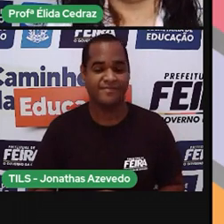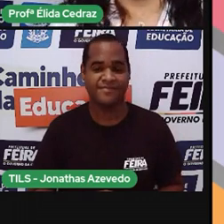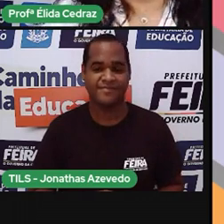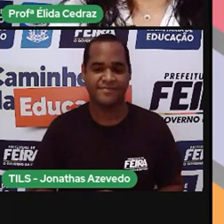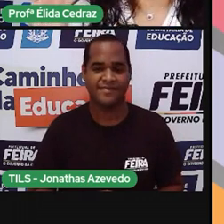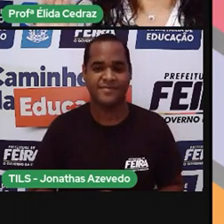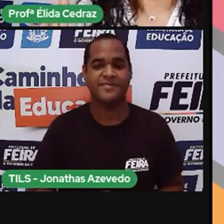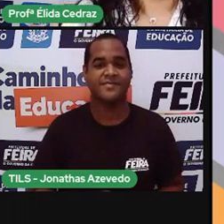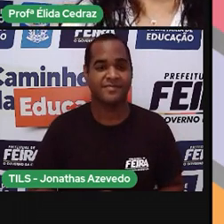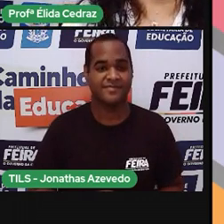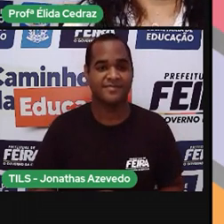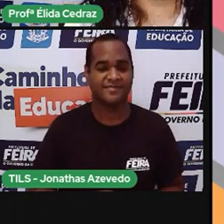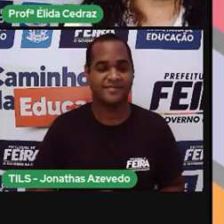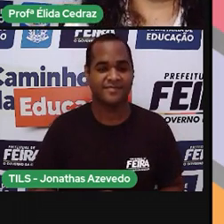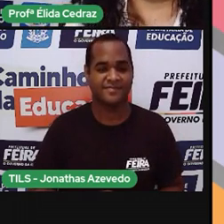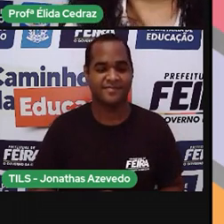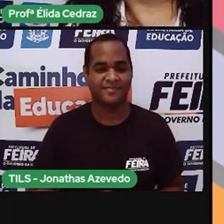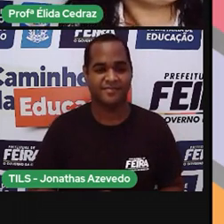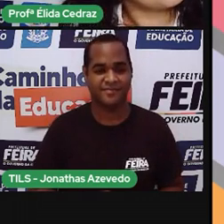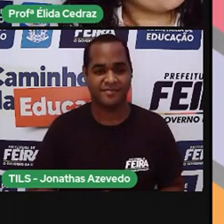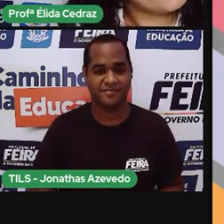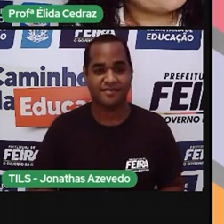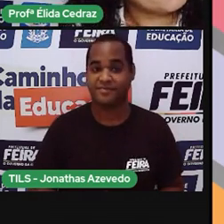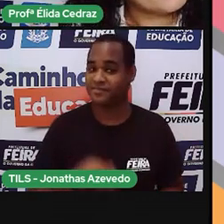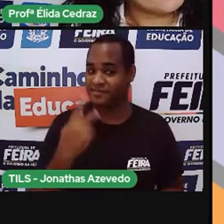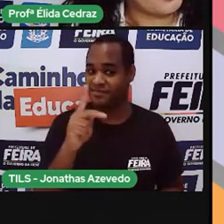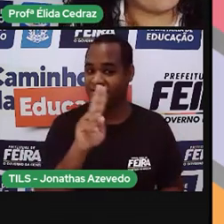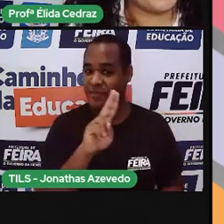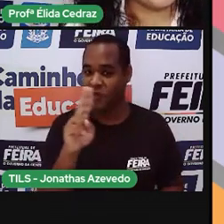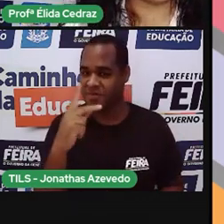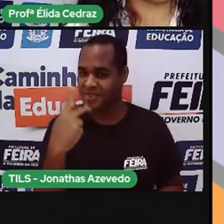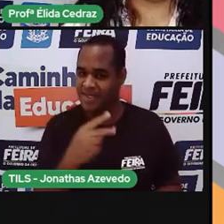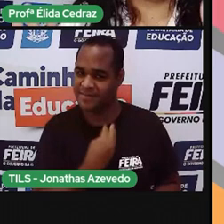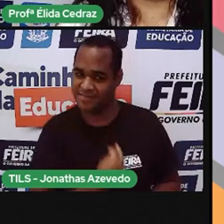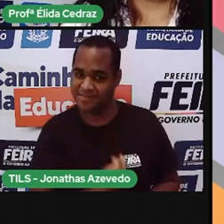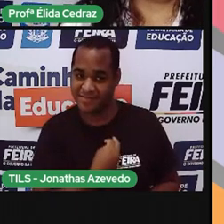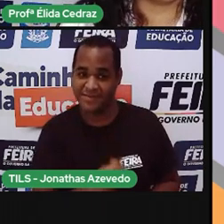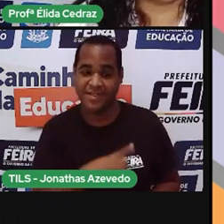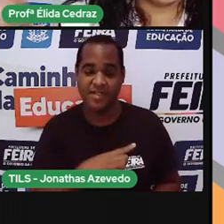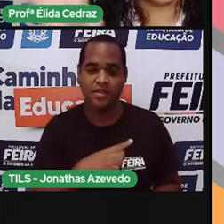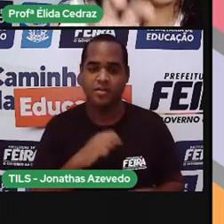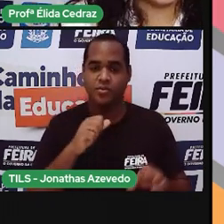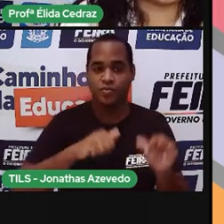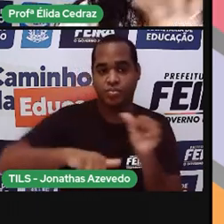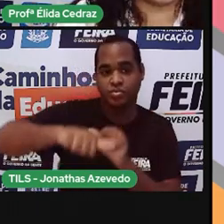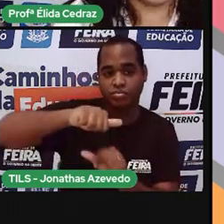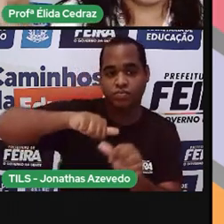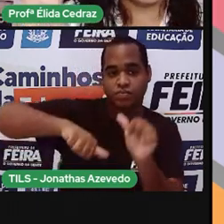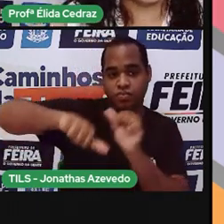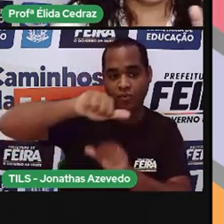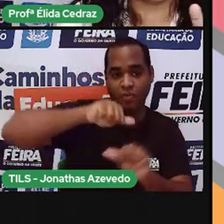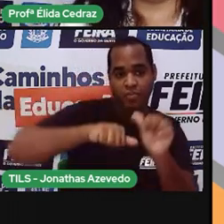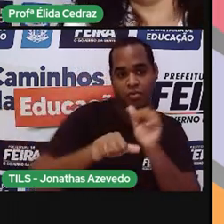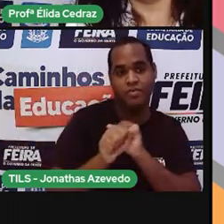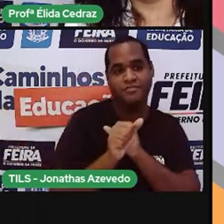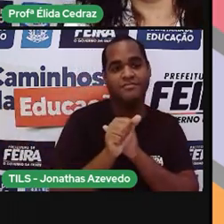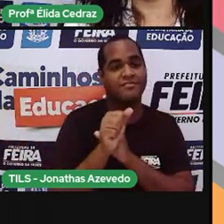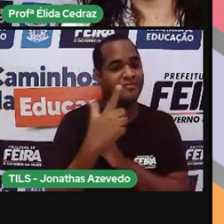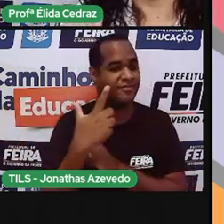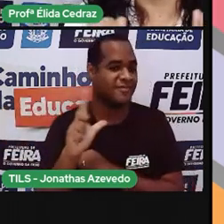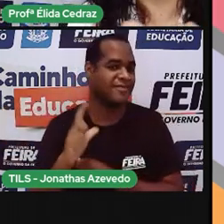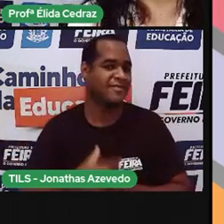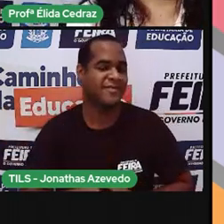só E aí tem o nome de um instrumento musical a próxima peixes tropicais Ilha da cronista